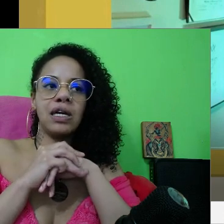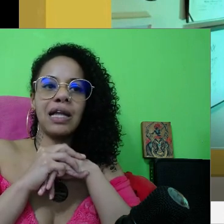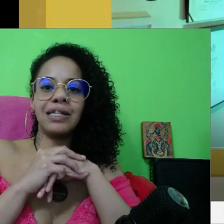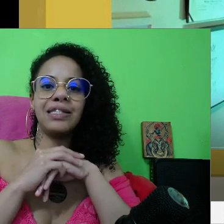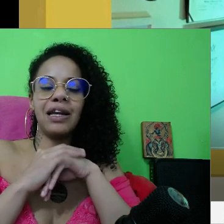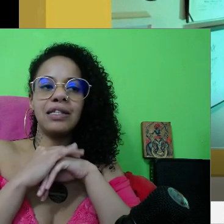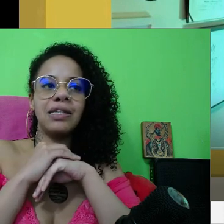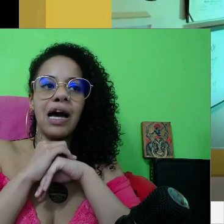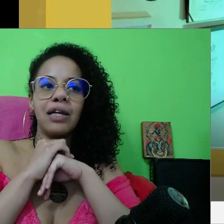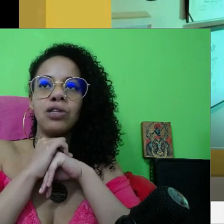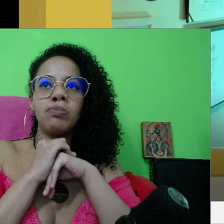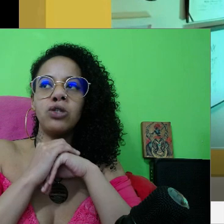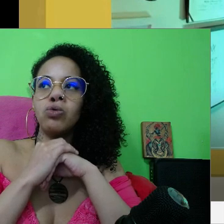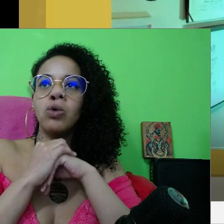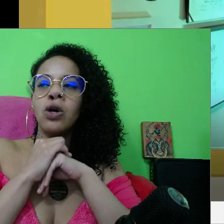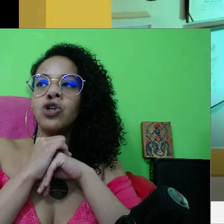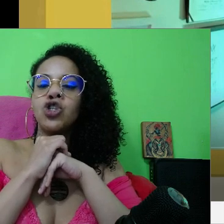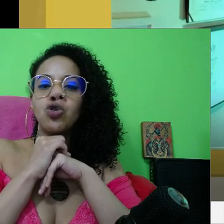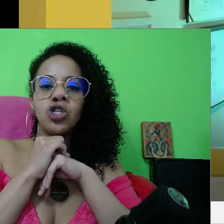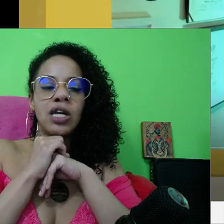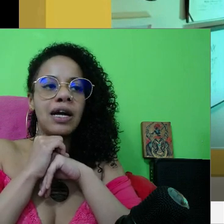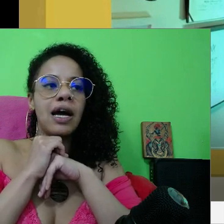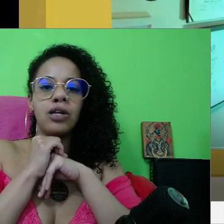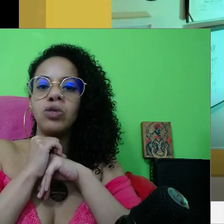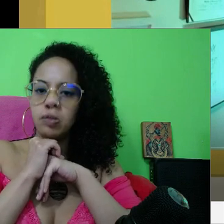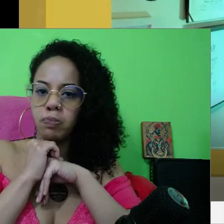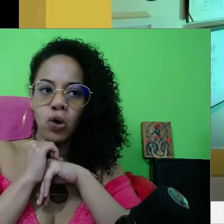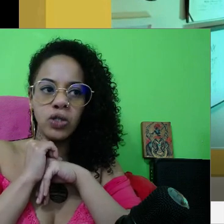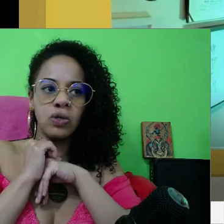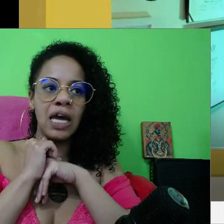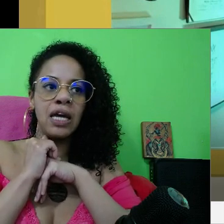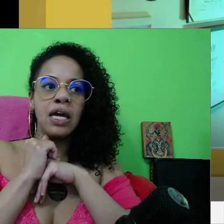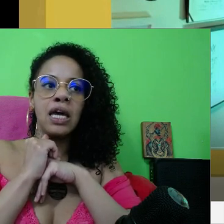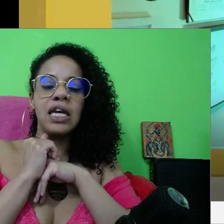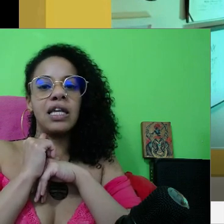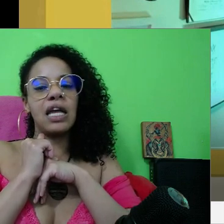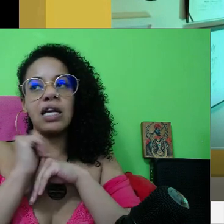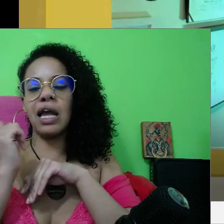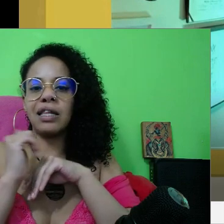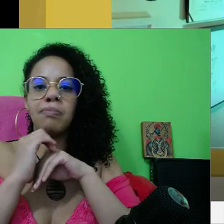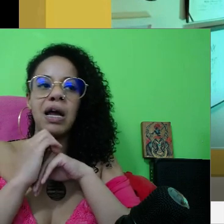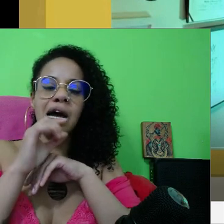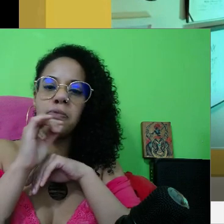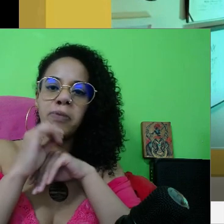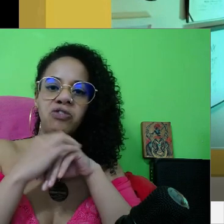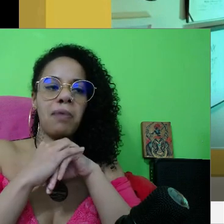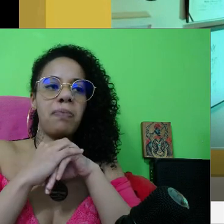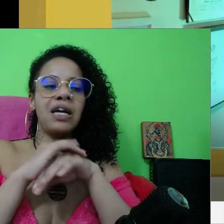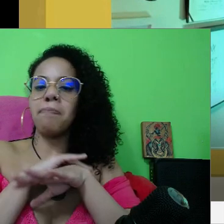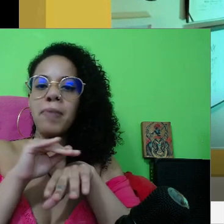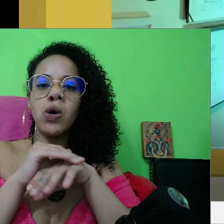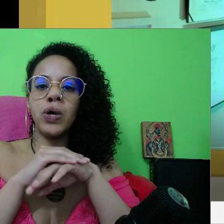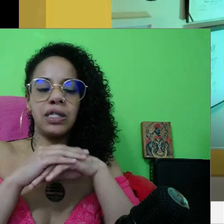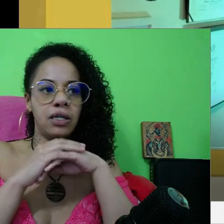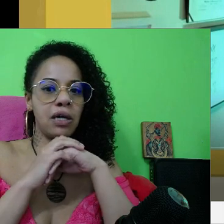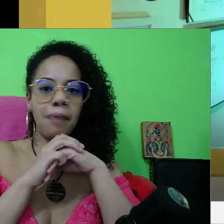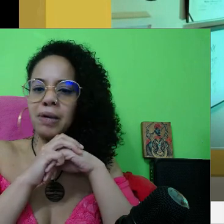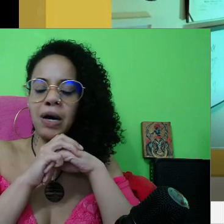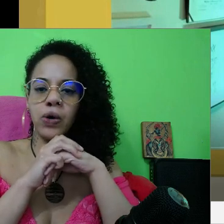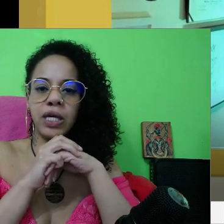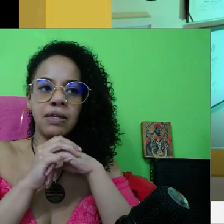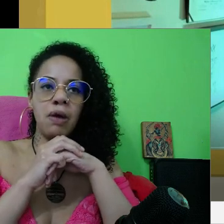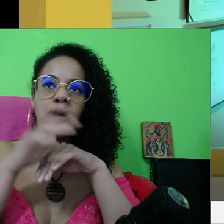assim que tá silenciada tomando chute na cara do esposo né E que tem que ir lá trabalhar e não pode falar para ninguém mesma coisa